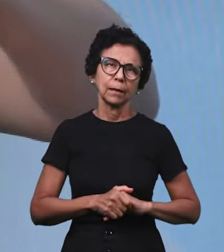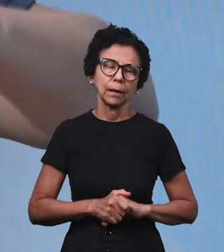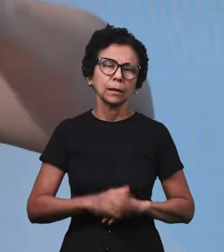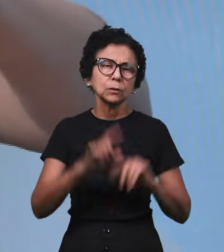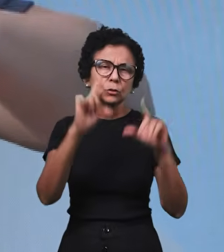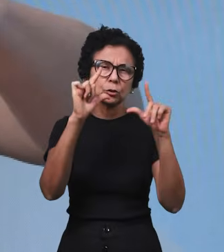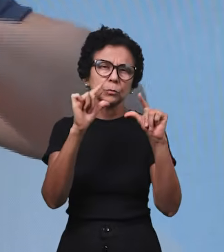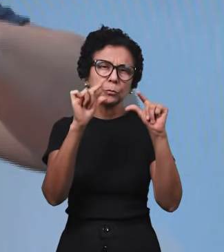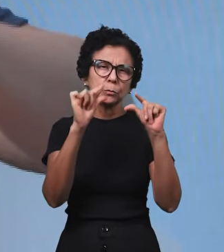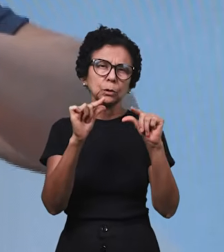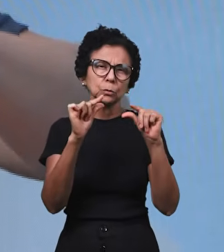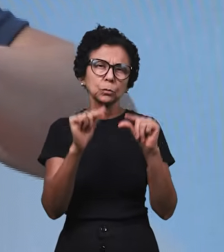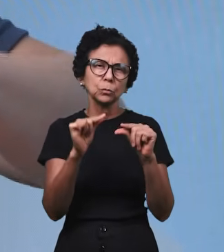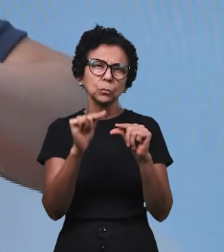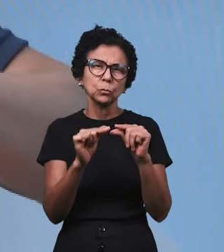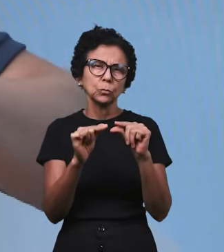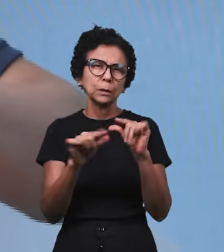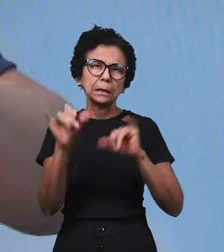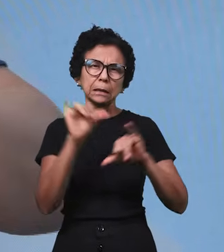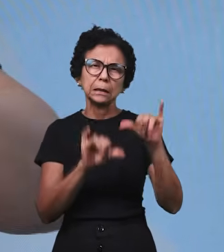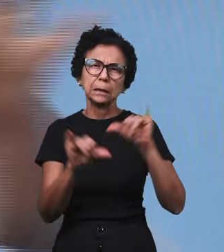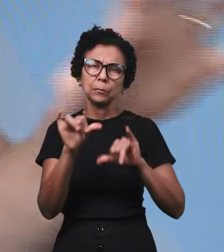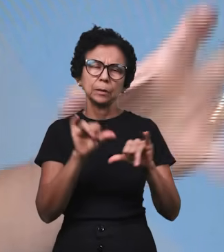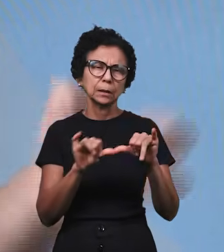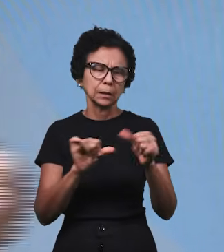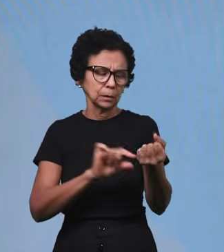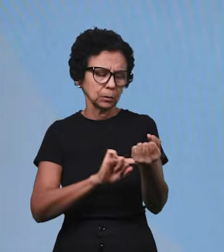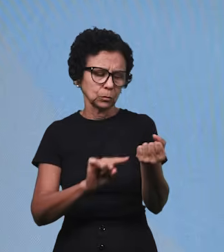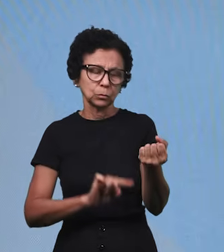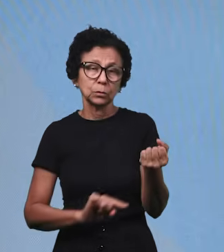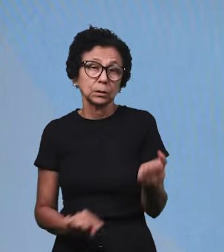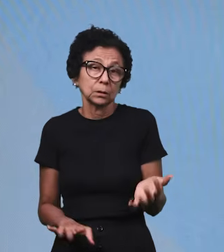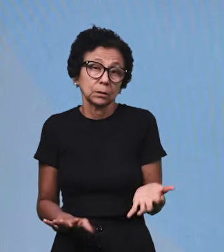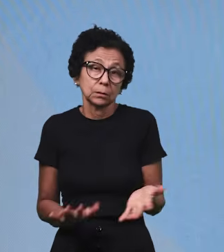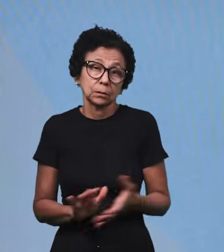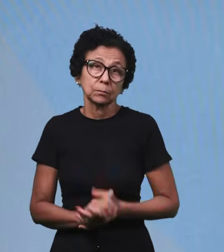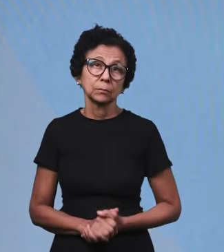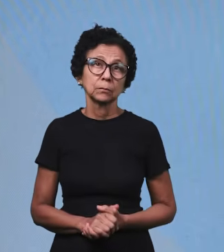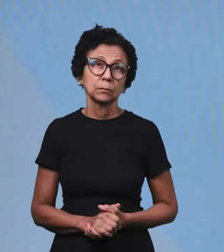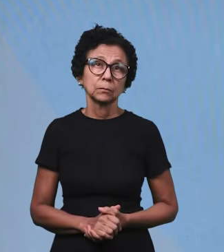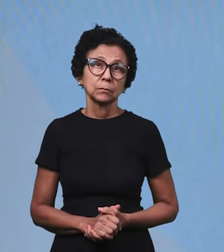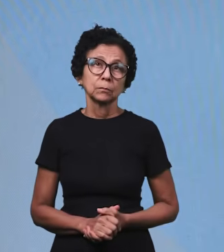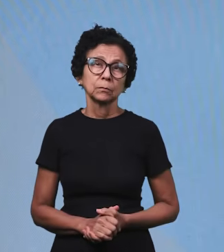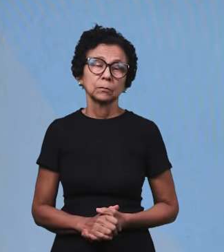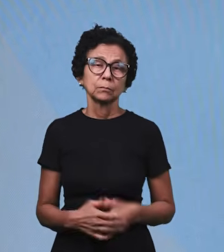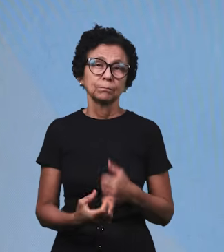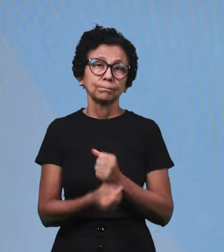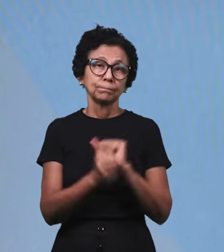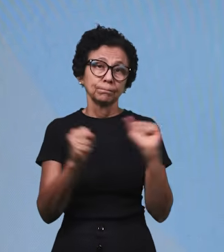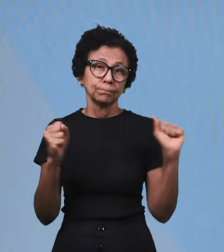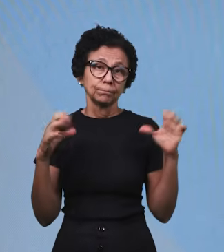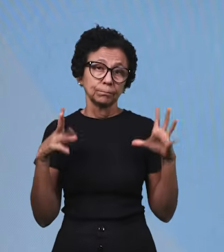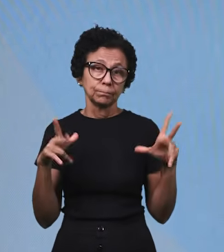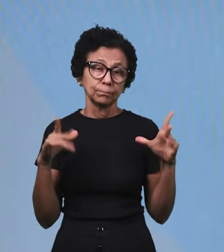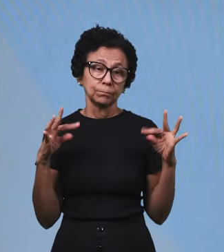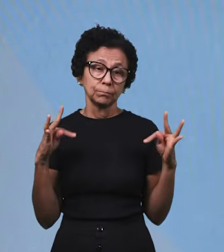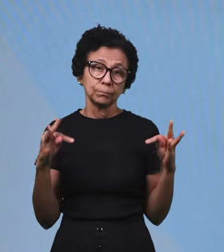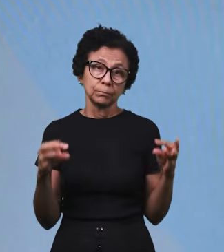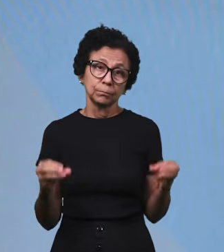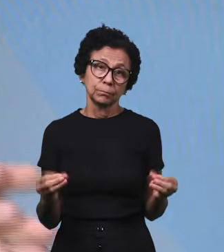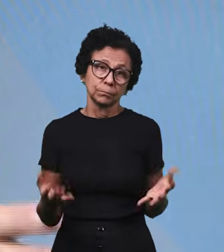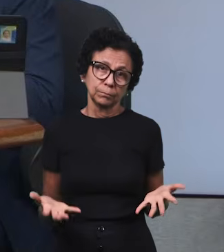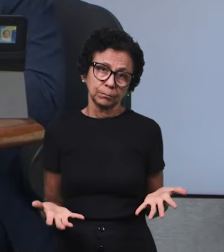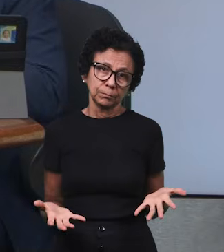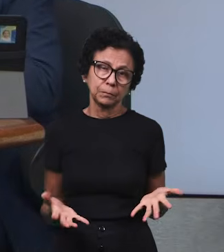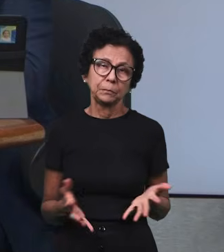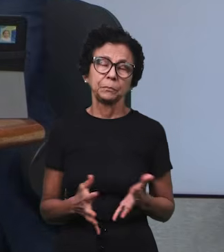toxinas o mais reduzidas possível, porque é impossível tirar tudo, já que o rim não funciona, os rins não funcionam, né? Perfeito. Então